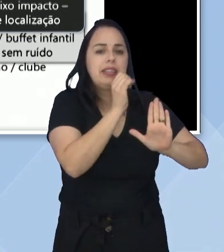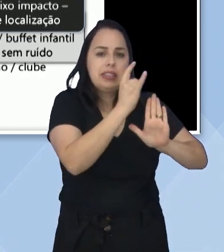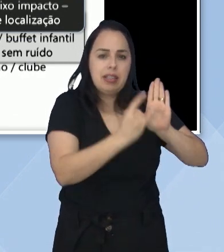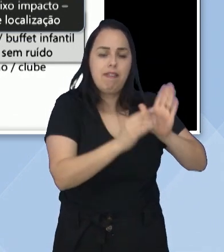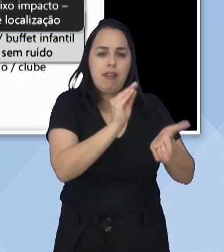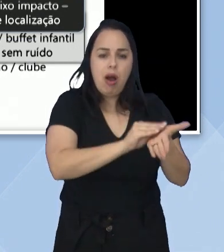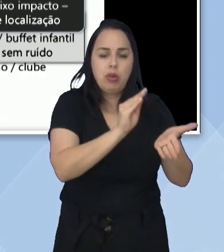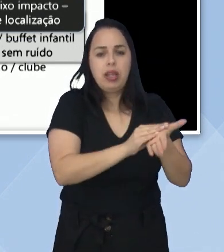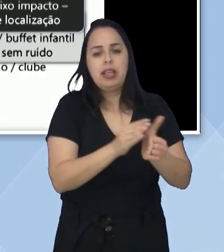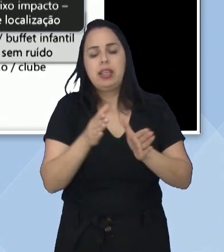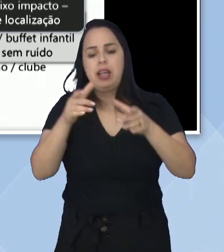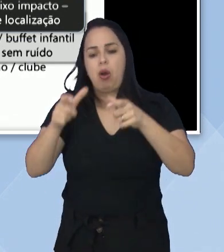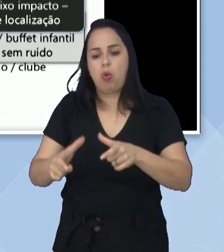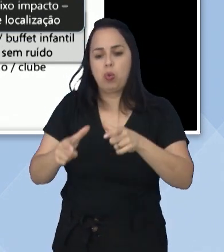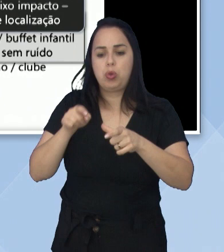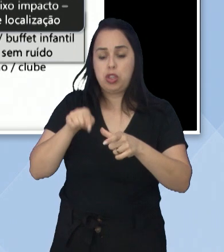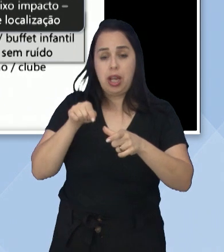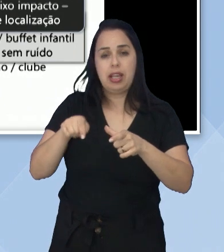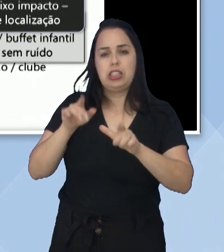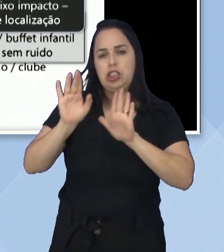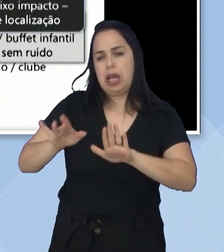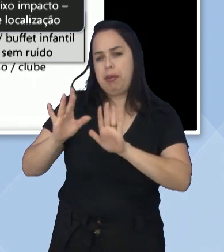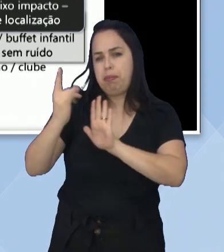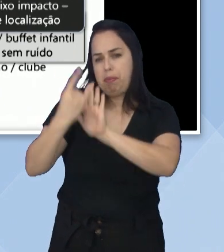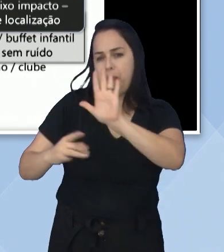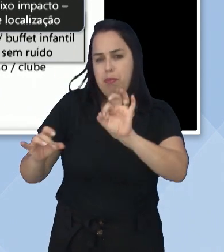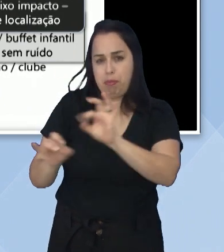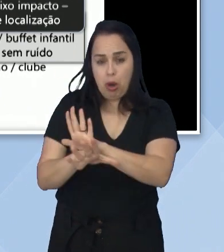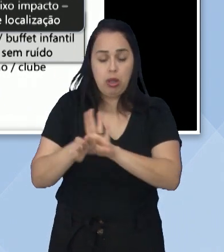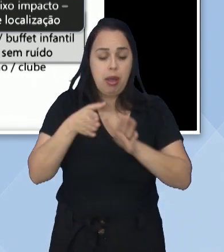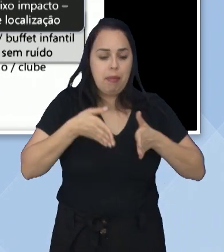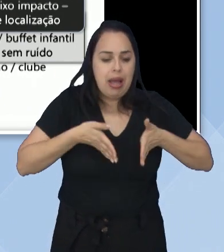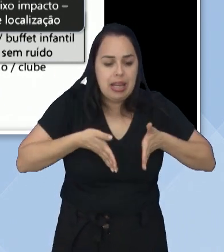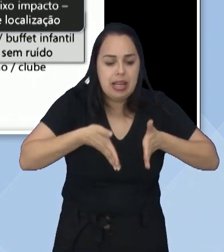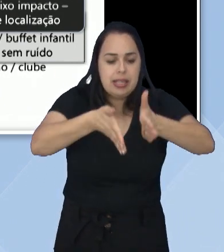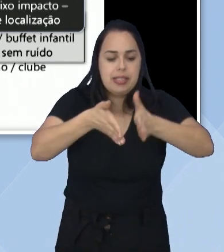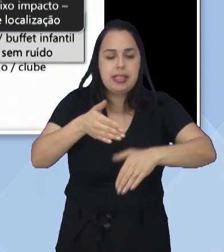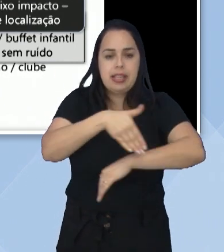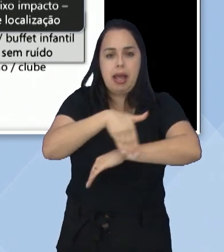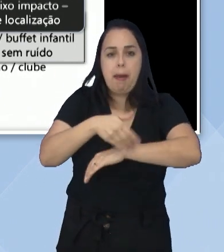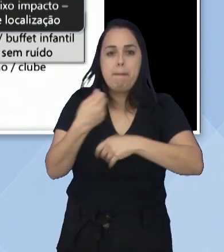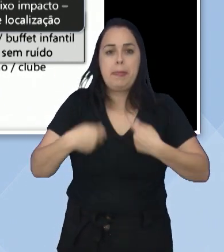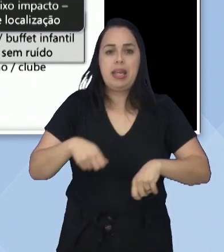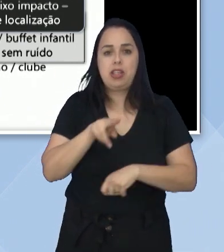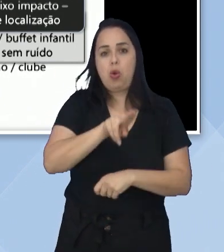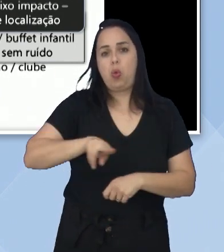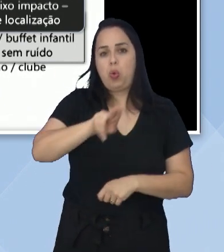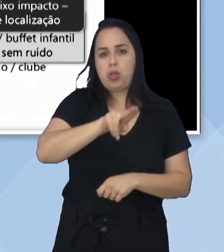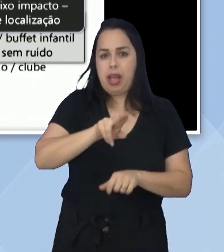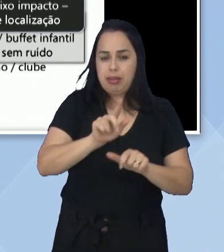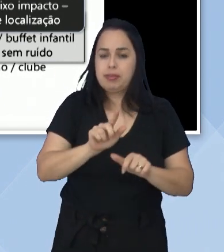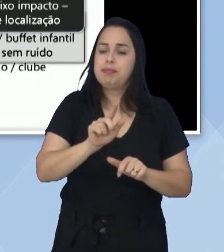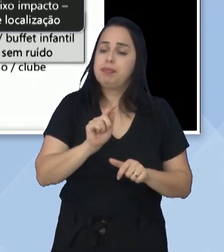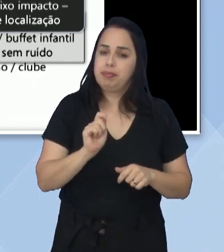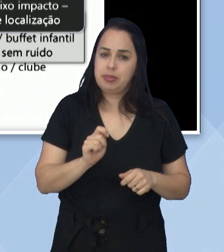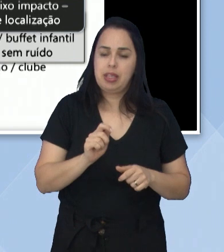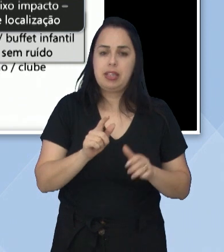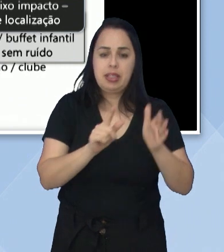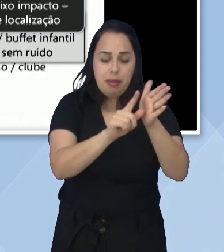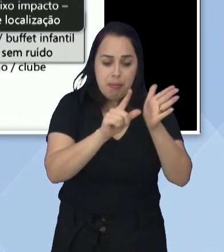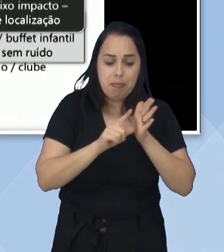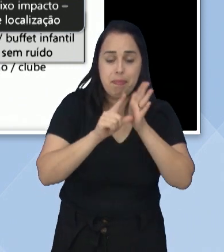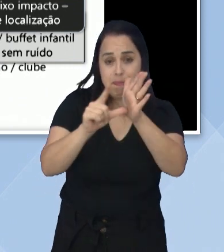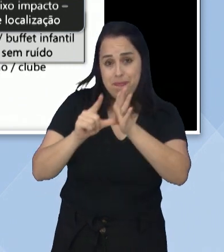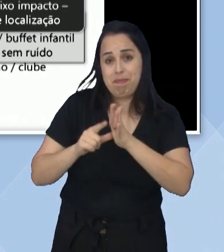leva as vazias E essas estradas por passar ao longo desses loteamentos precisa que você tenha um uso mais intensivo de Comércio